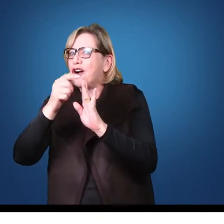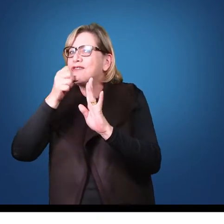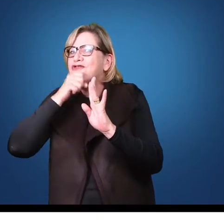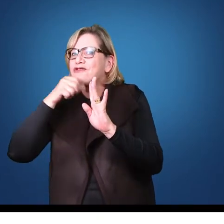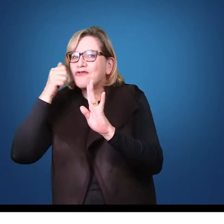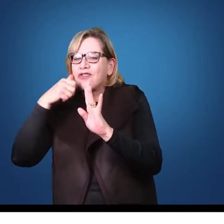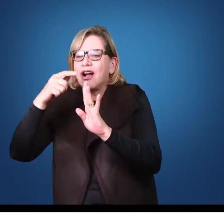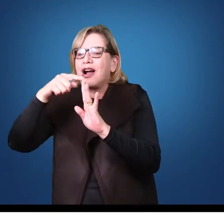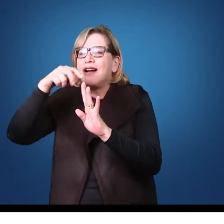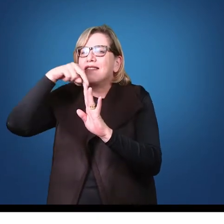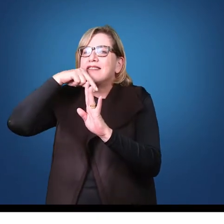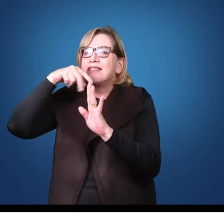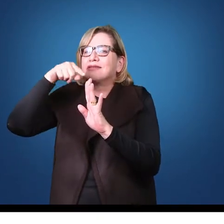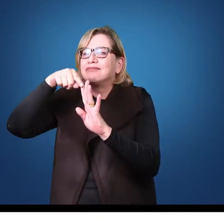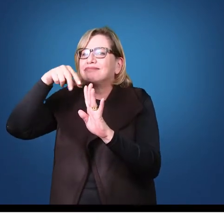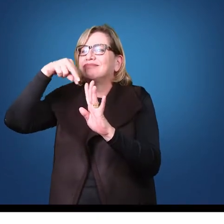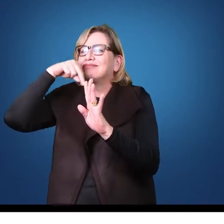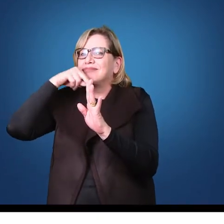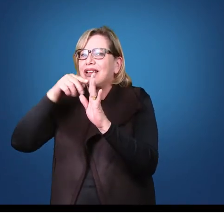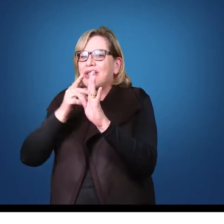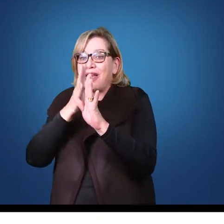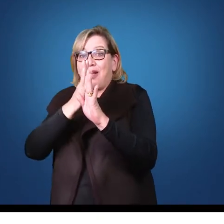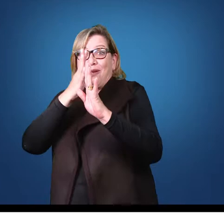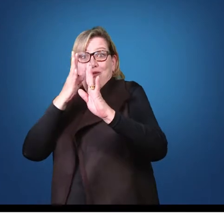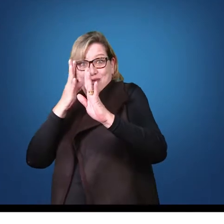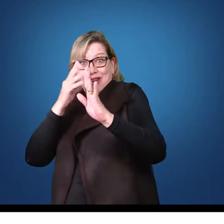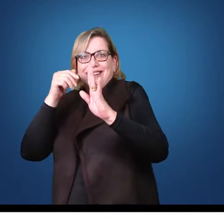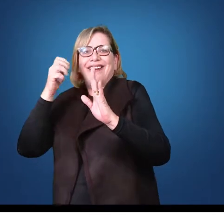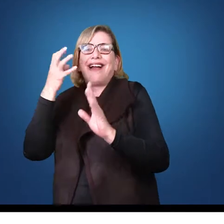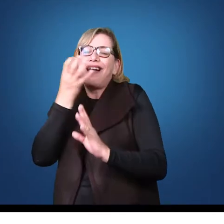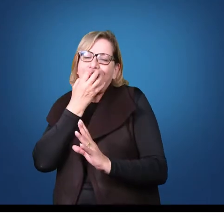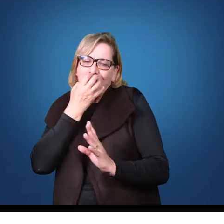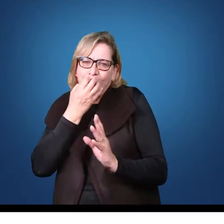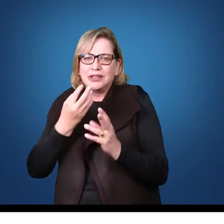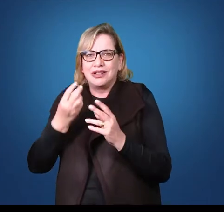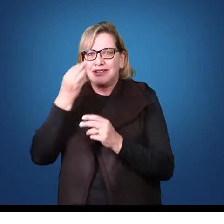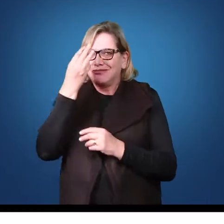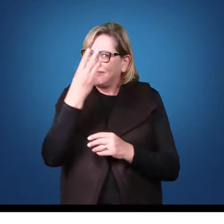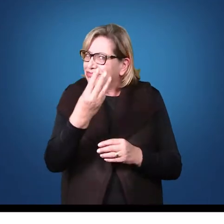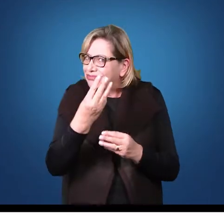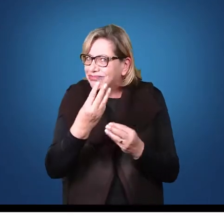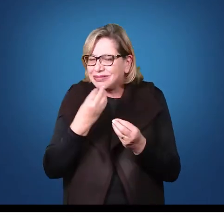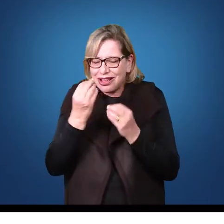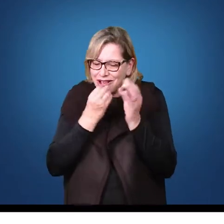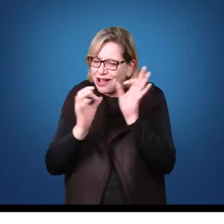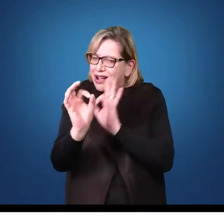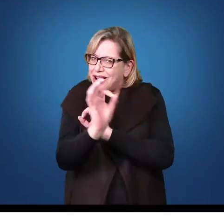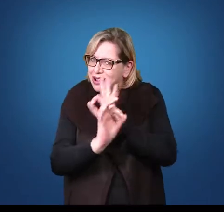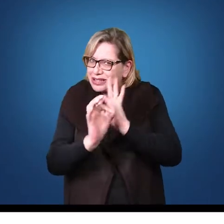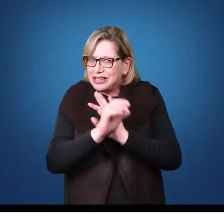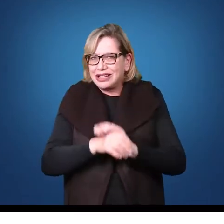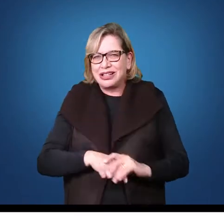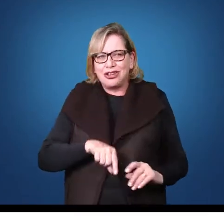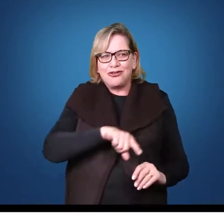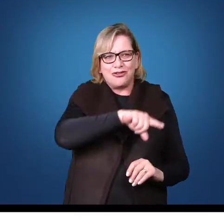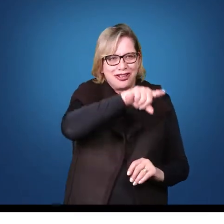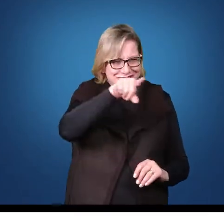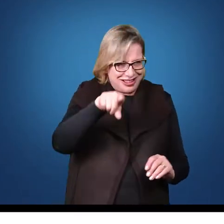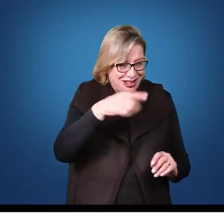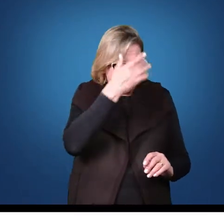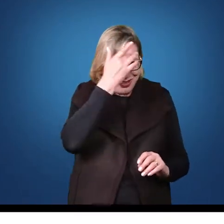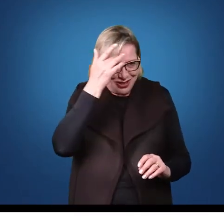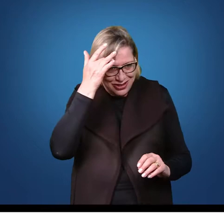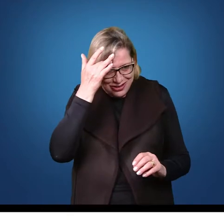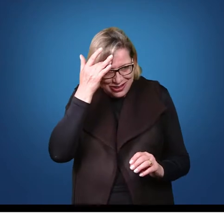netinha, netinho e atrás os cachorrinhos. Vai lá, atrás os cachorros. Vamos organizar. E vocês, respeitável público,